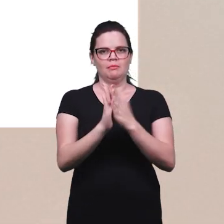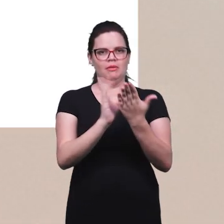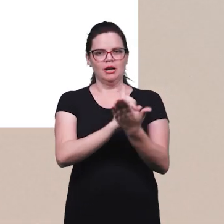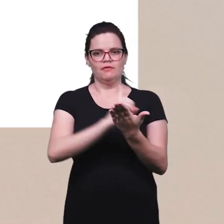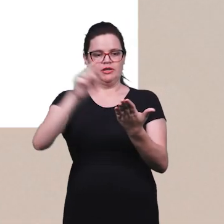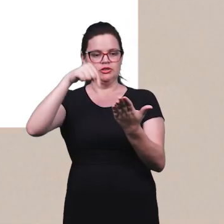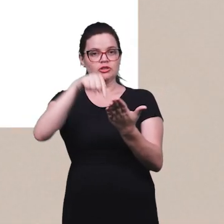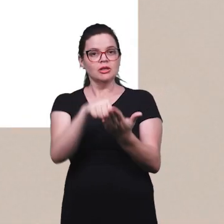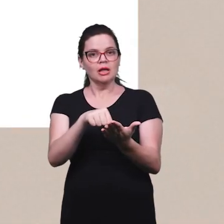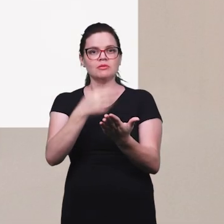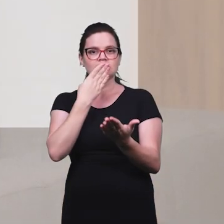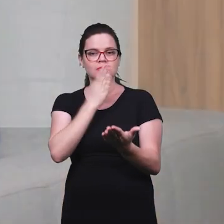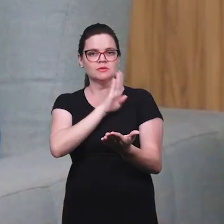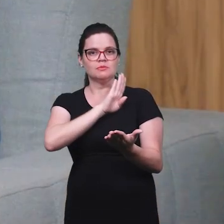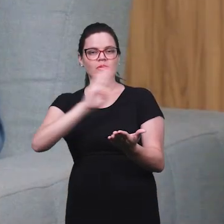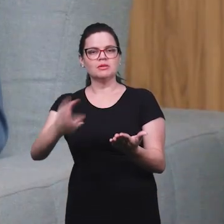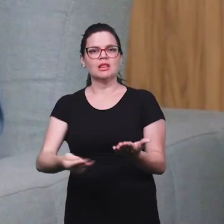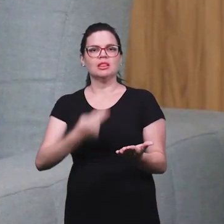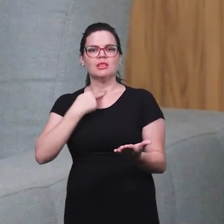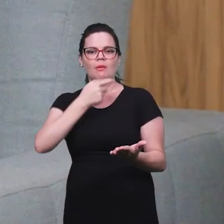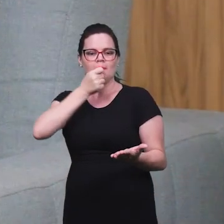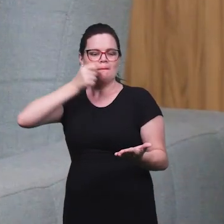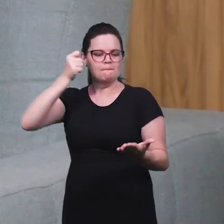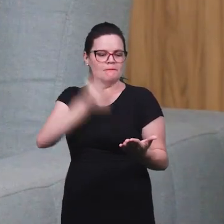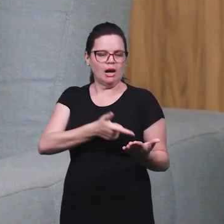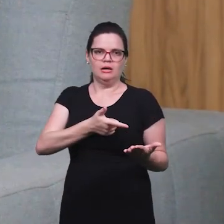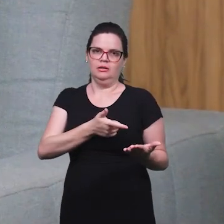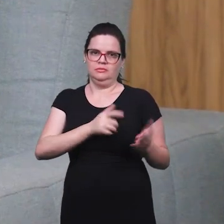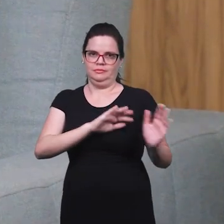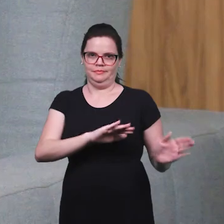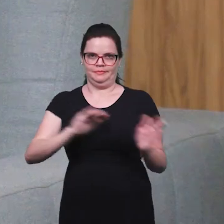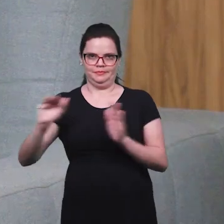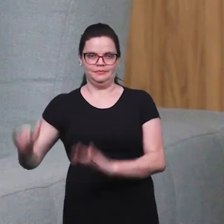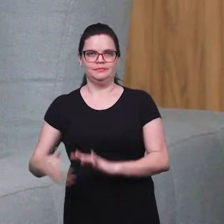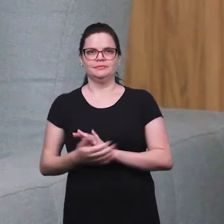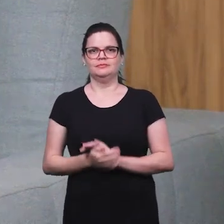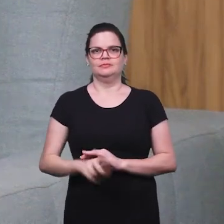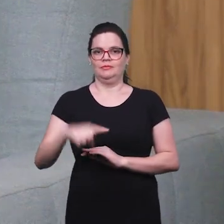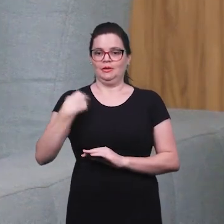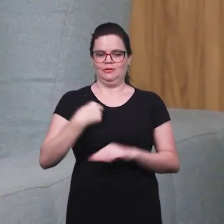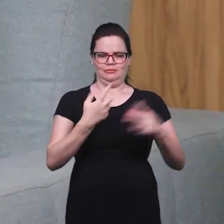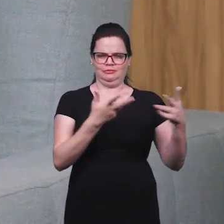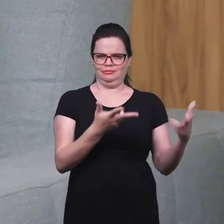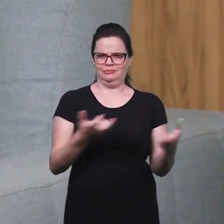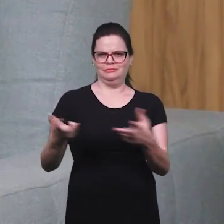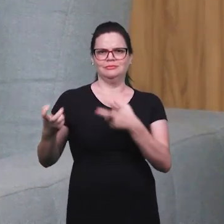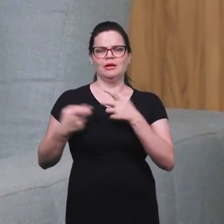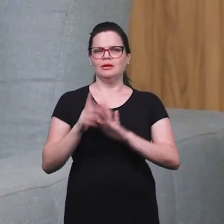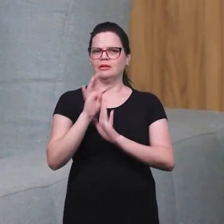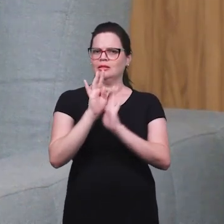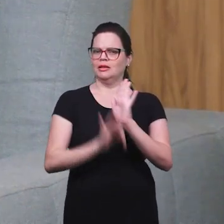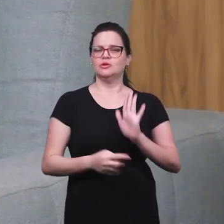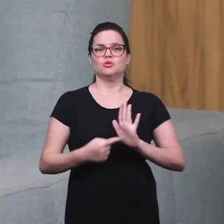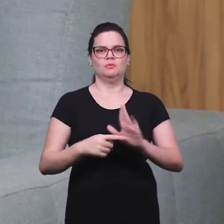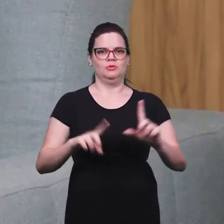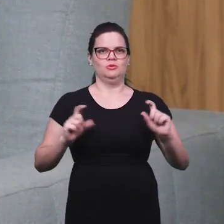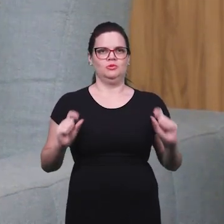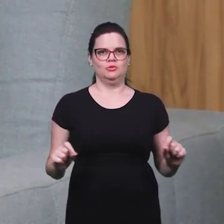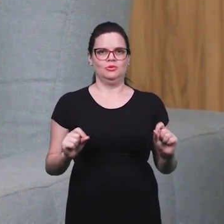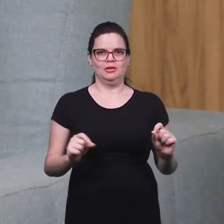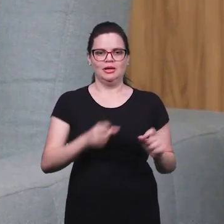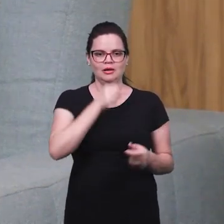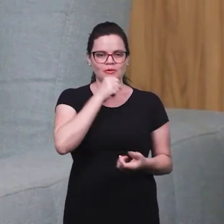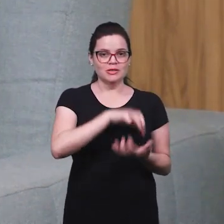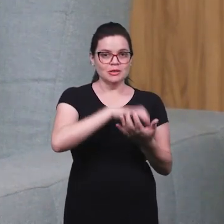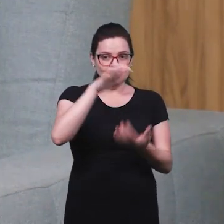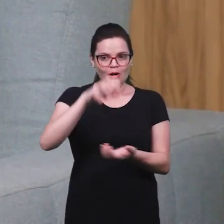seja blasfemada. Então nós vemos aqui claramente, pastor Cosme, neste texto, que os